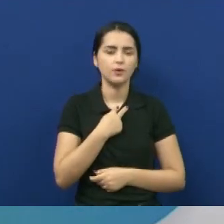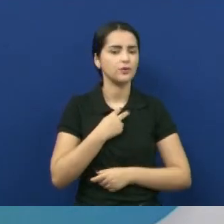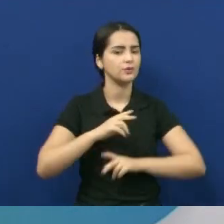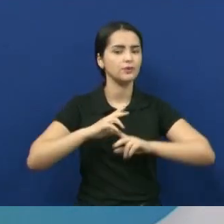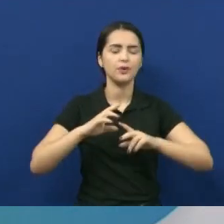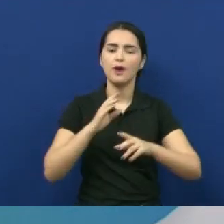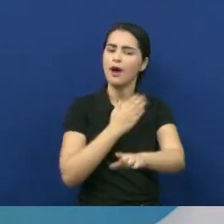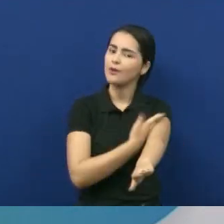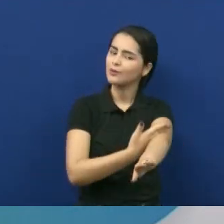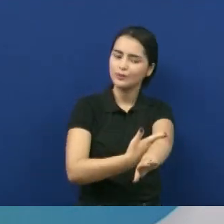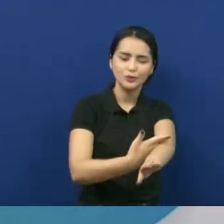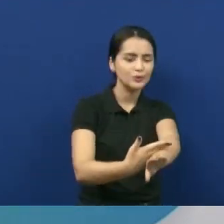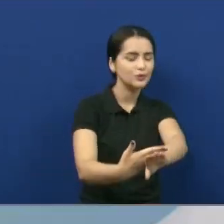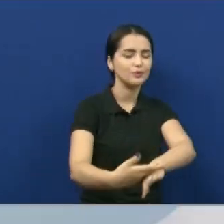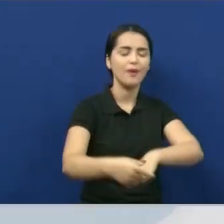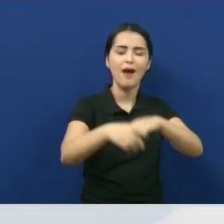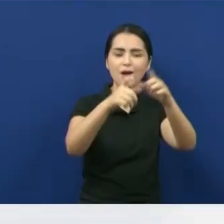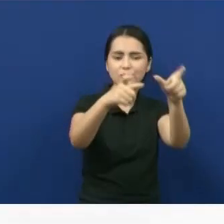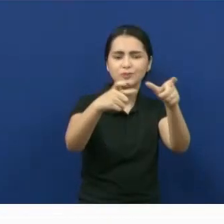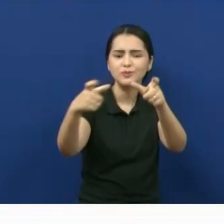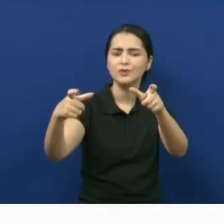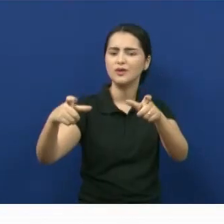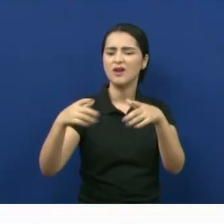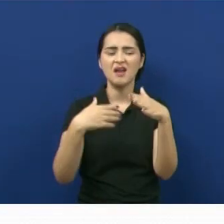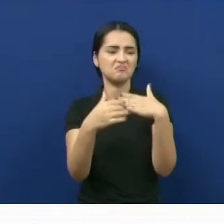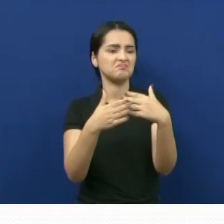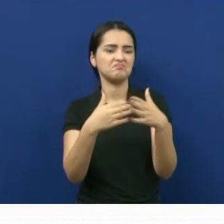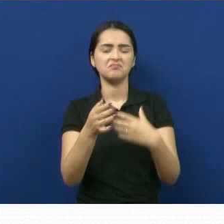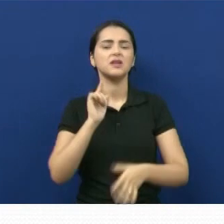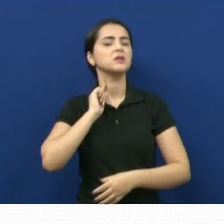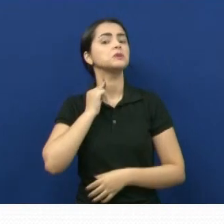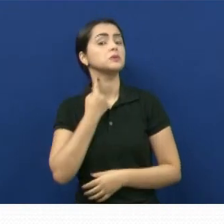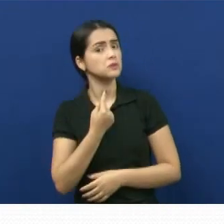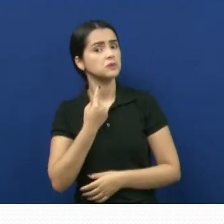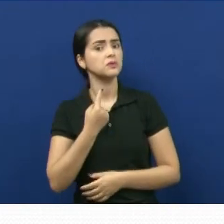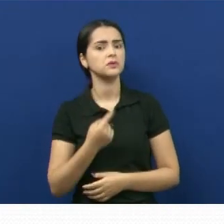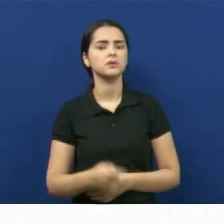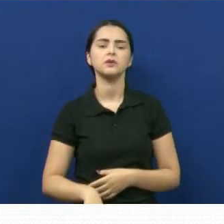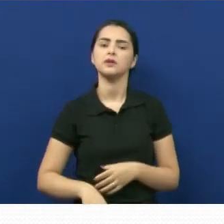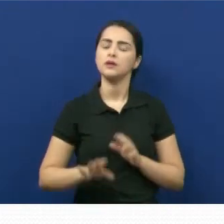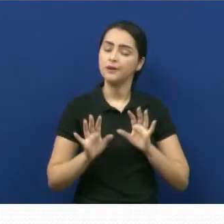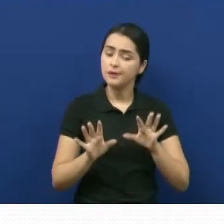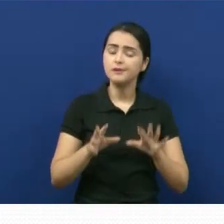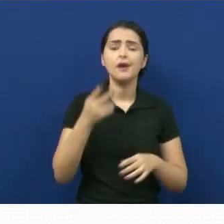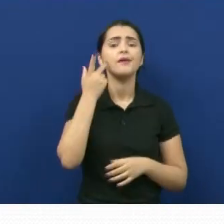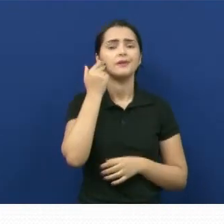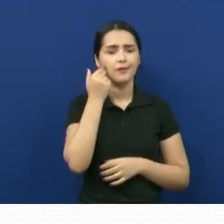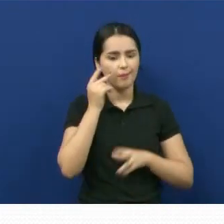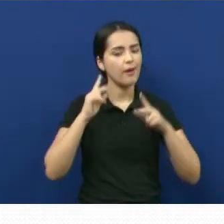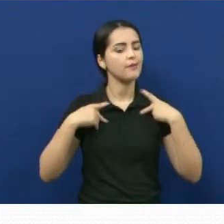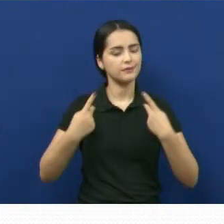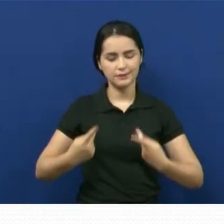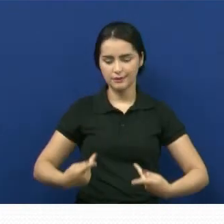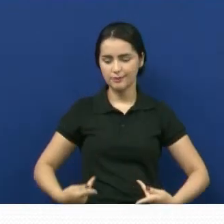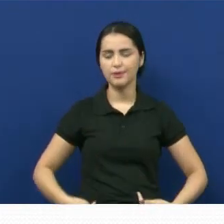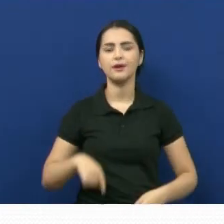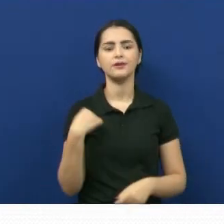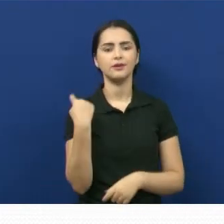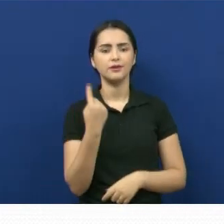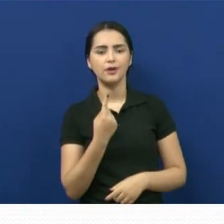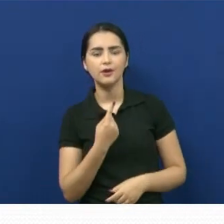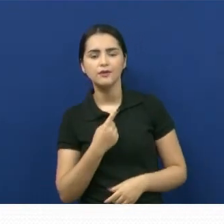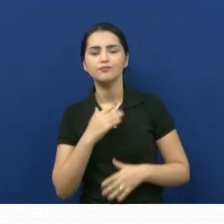que esteja ambientalmente destruído, tá? Isso é muito comum ao ser humano. Devagarzinho, nós